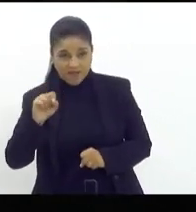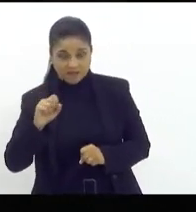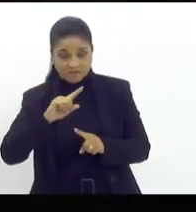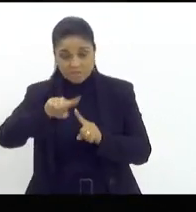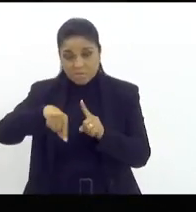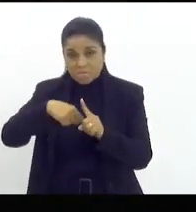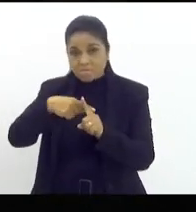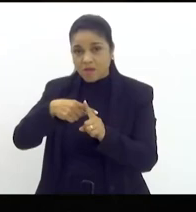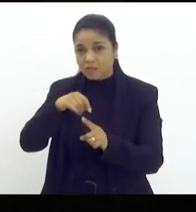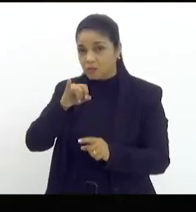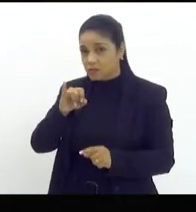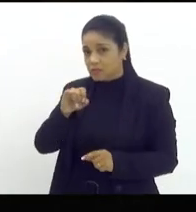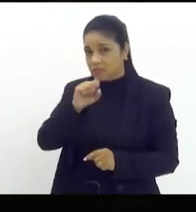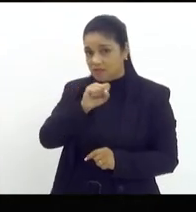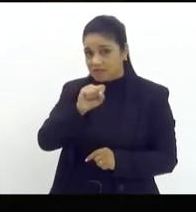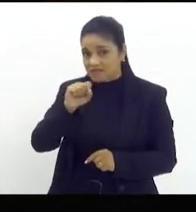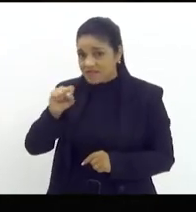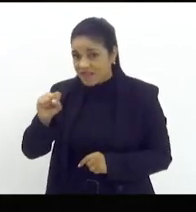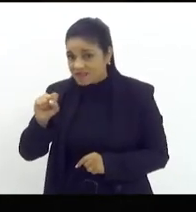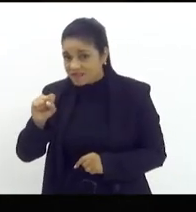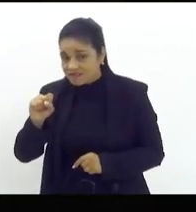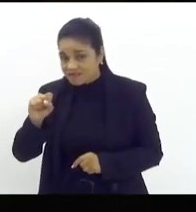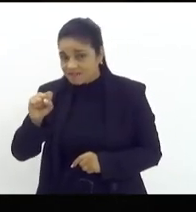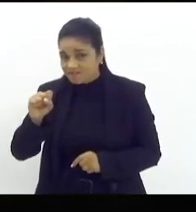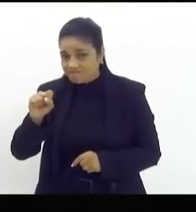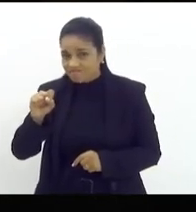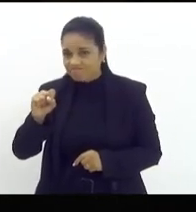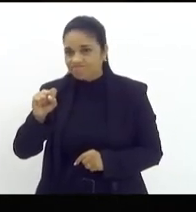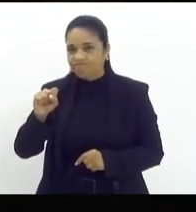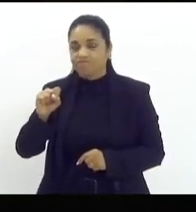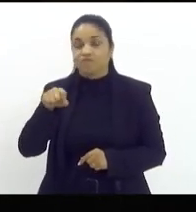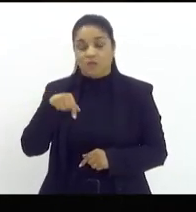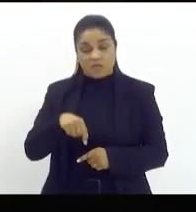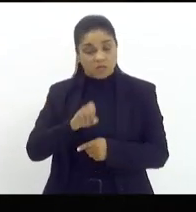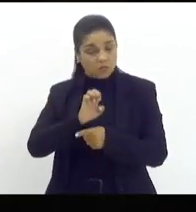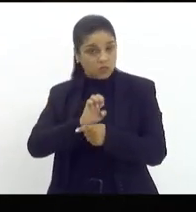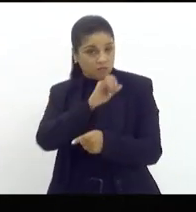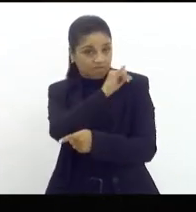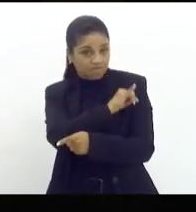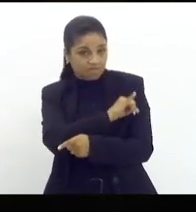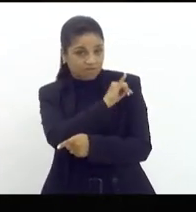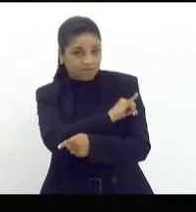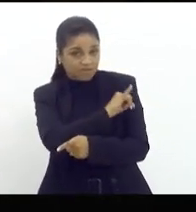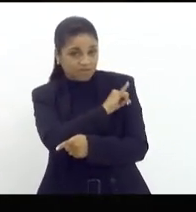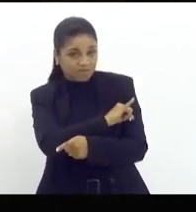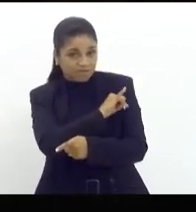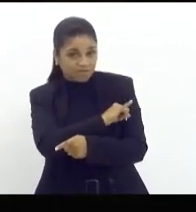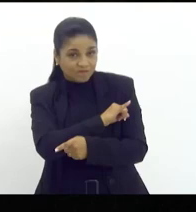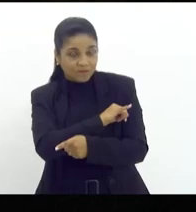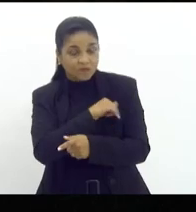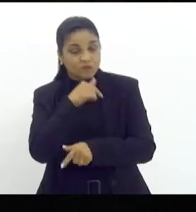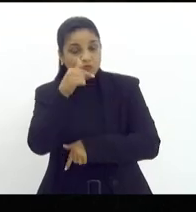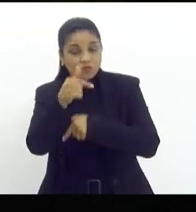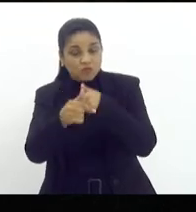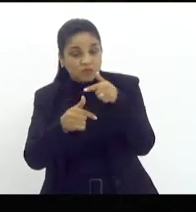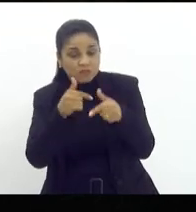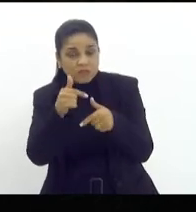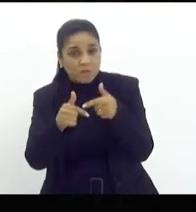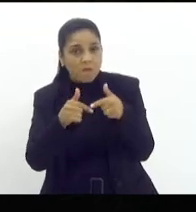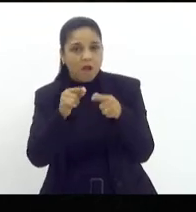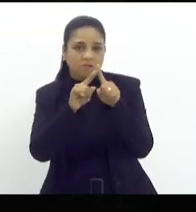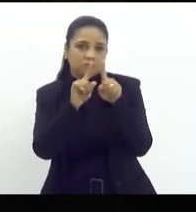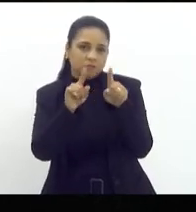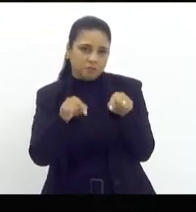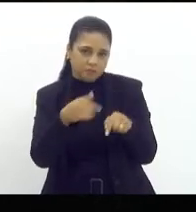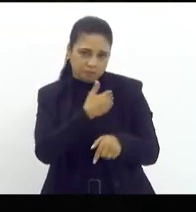ISS a vocação do Estado do Rio de Janeiro são os serviços quando